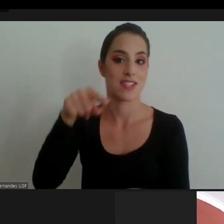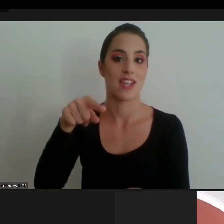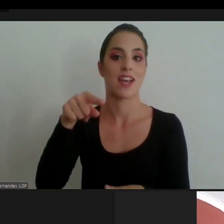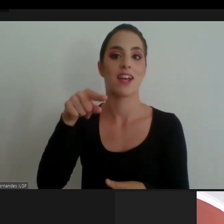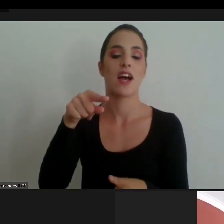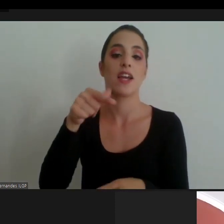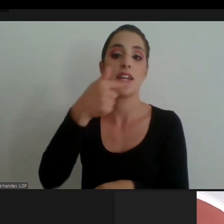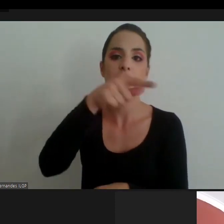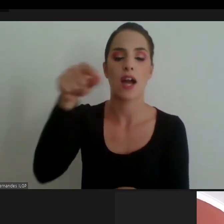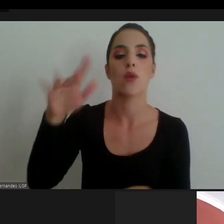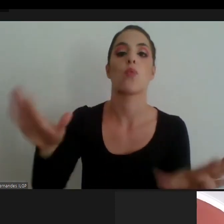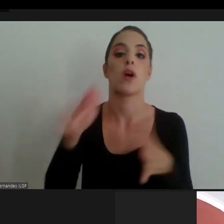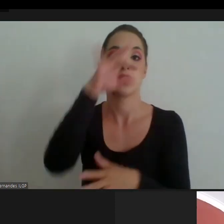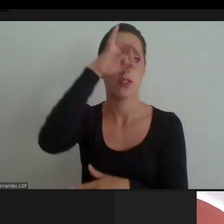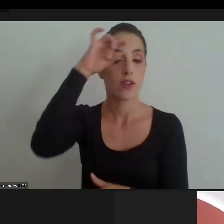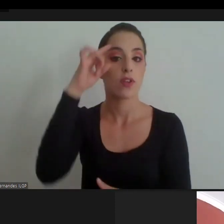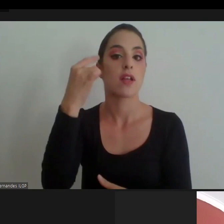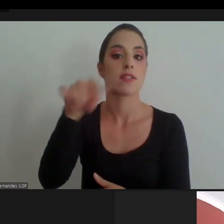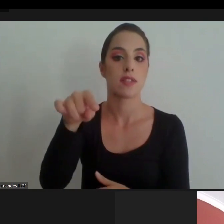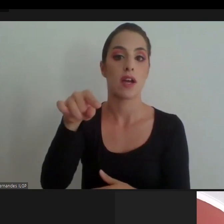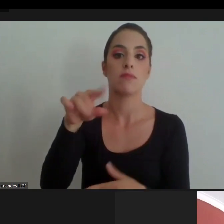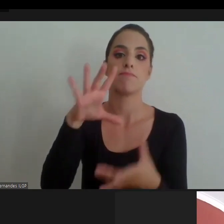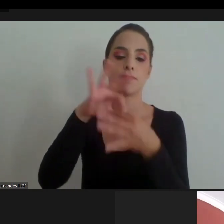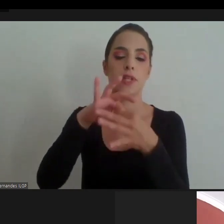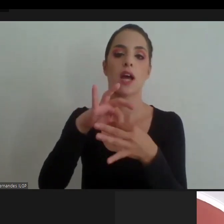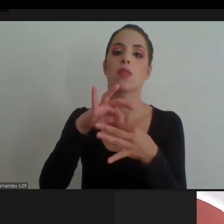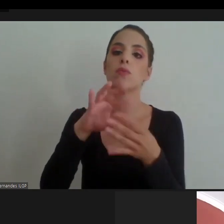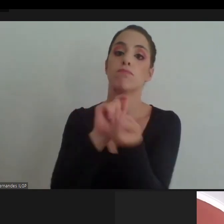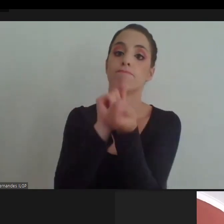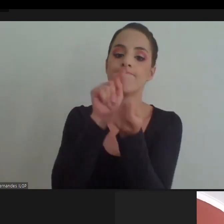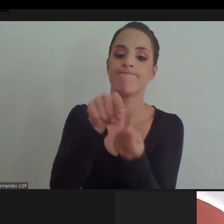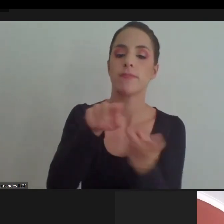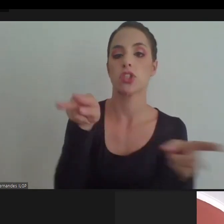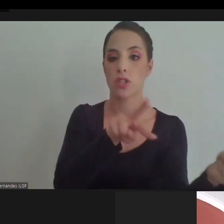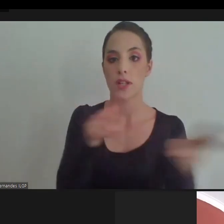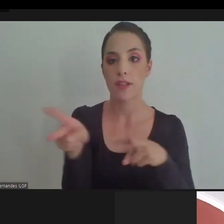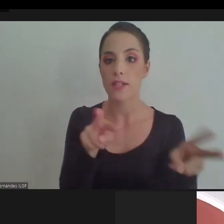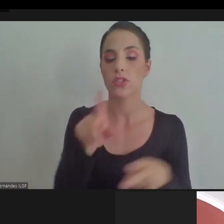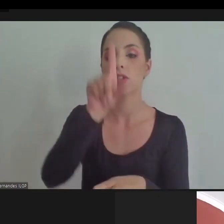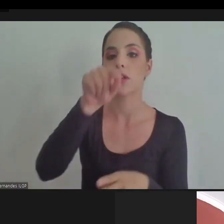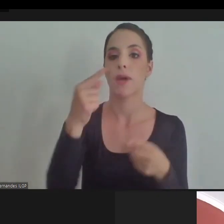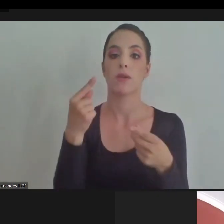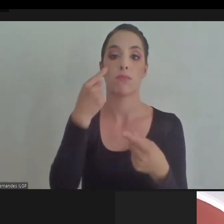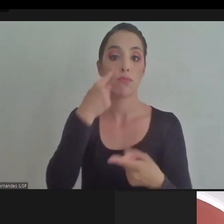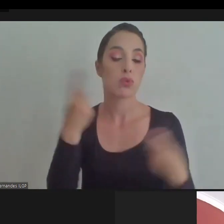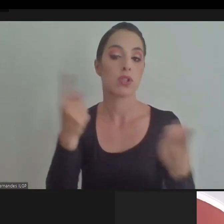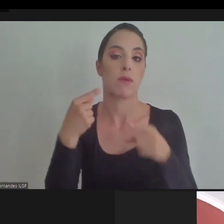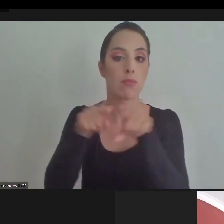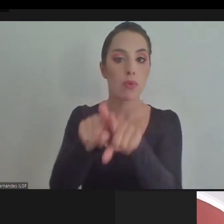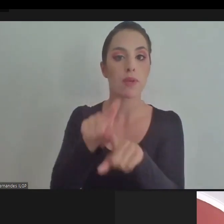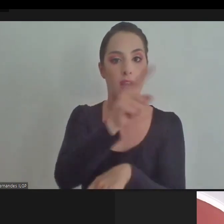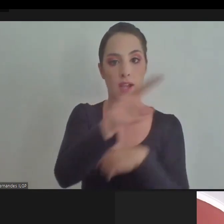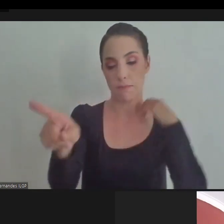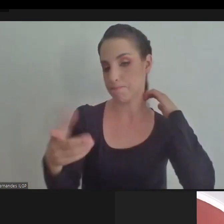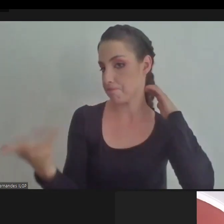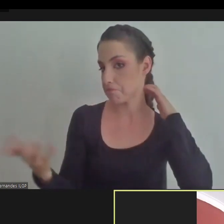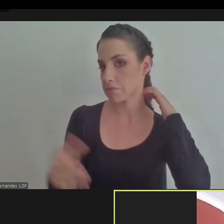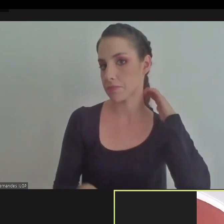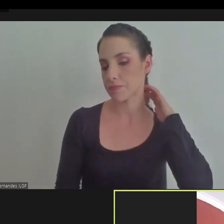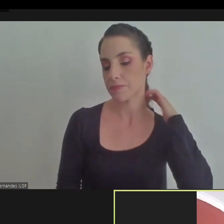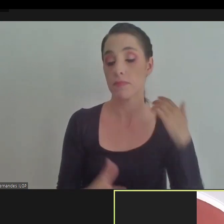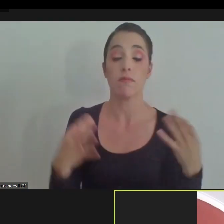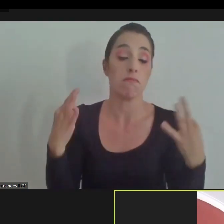que há para a aplicação destas estratégias e destas políticas públicas que já vão existindo? Bom,